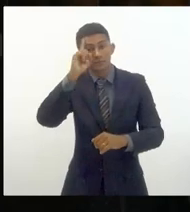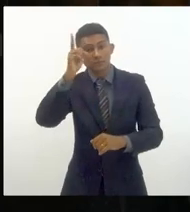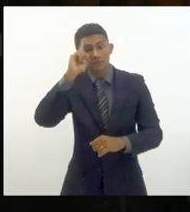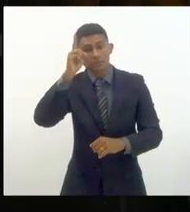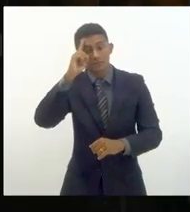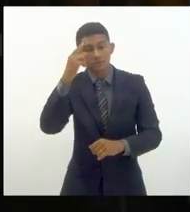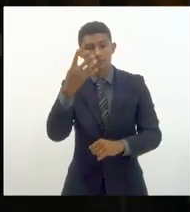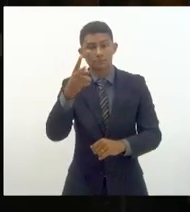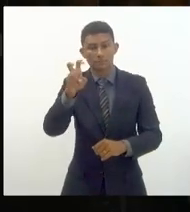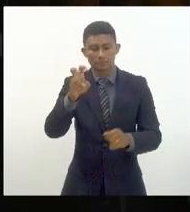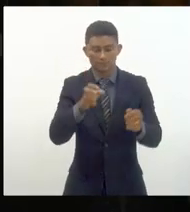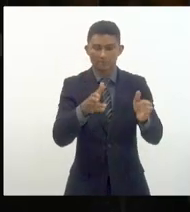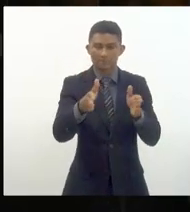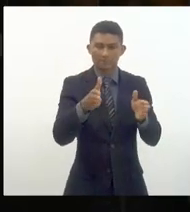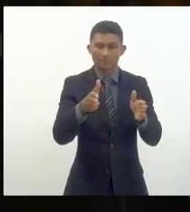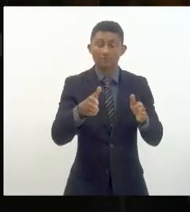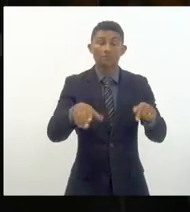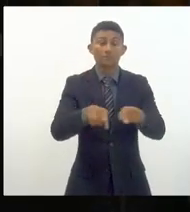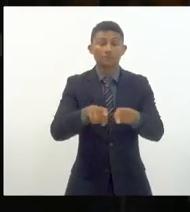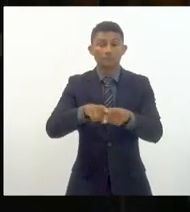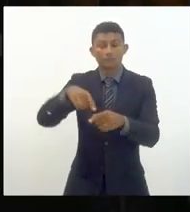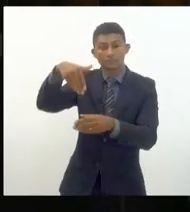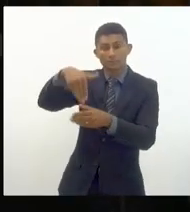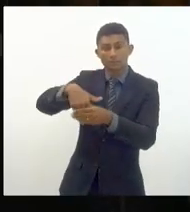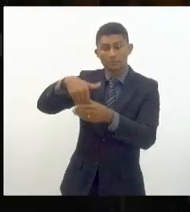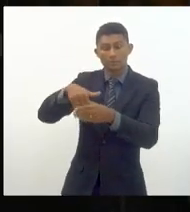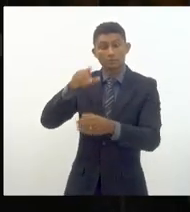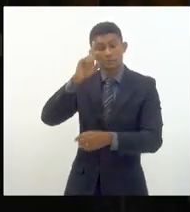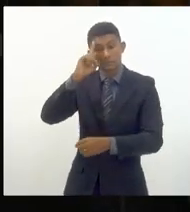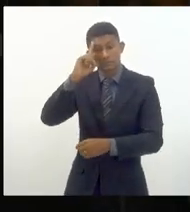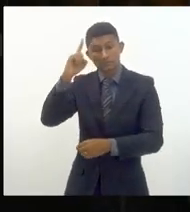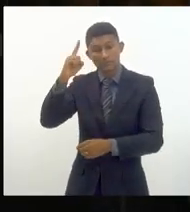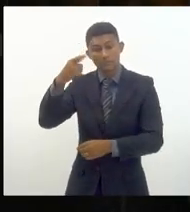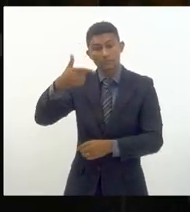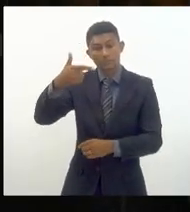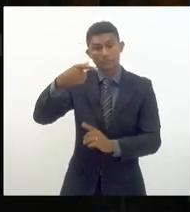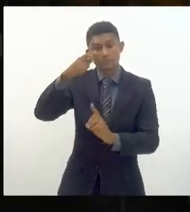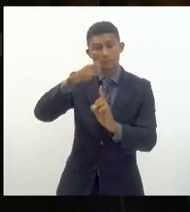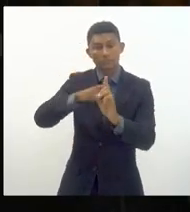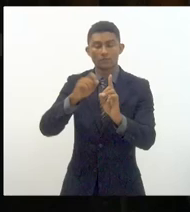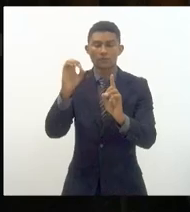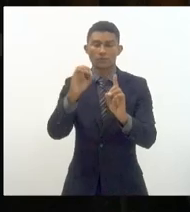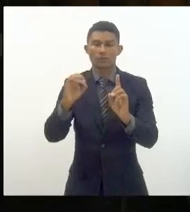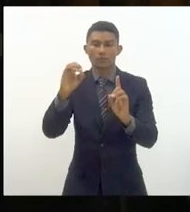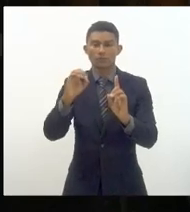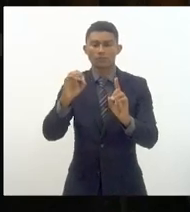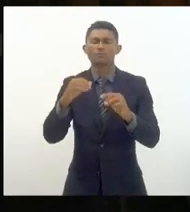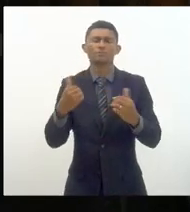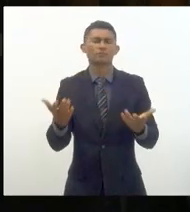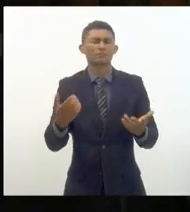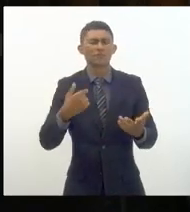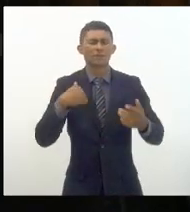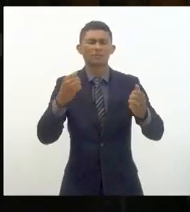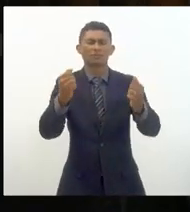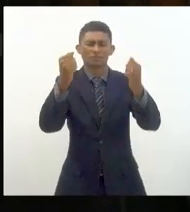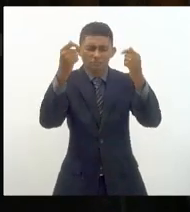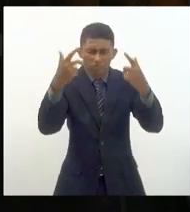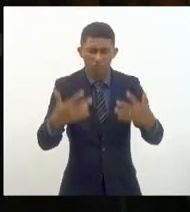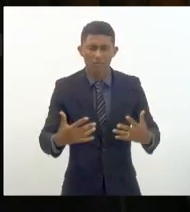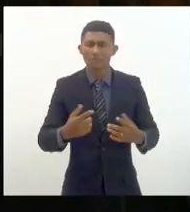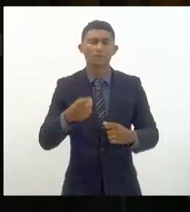e as eleições no dia dois de outubro fiz a surpresa minha nossa senhora Presidente